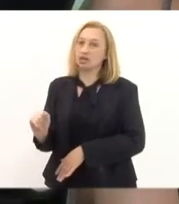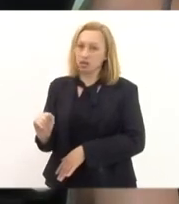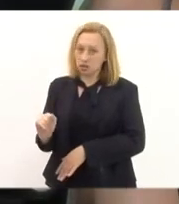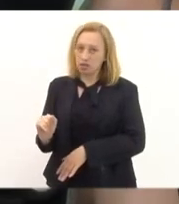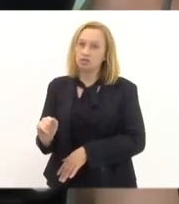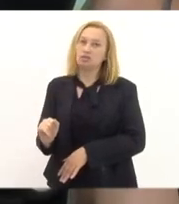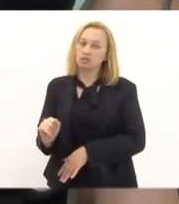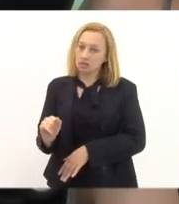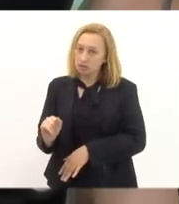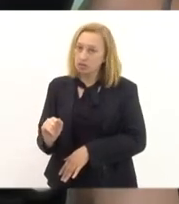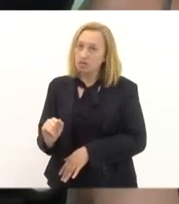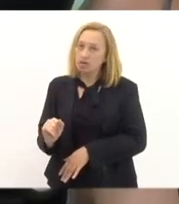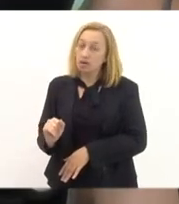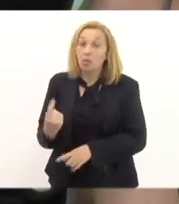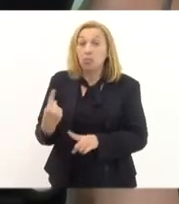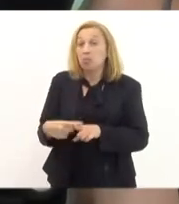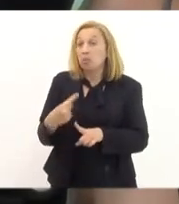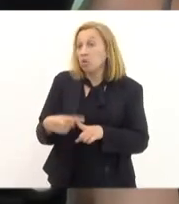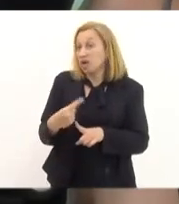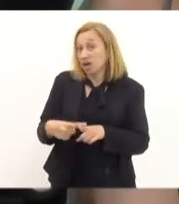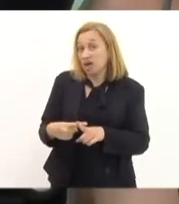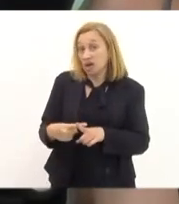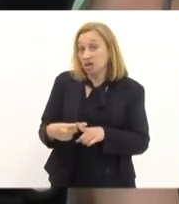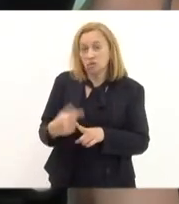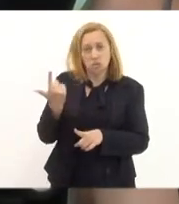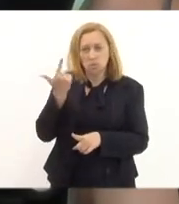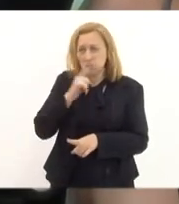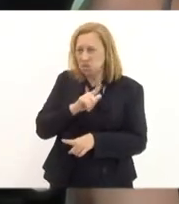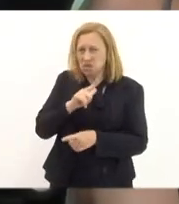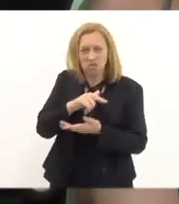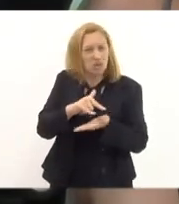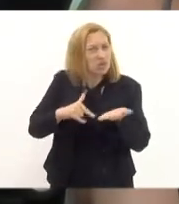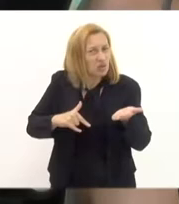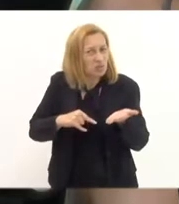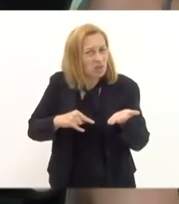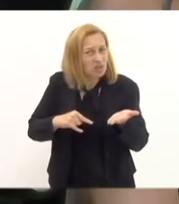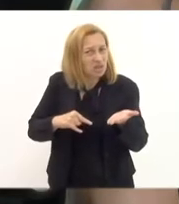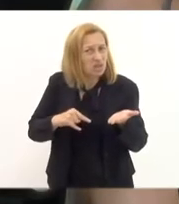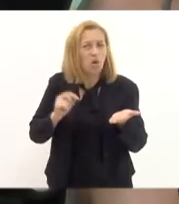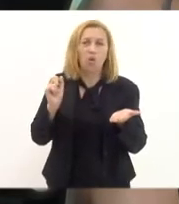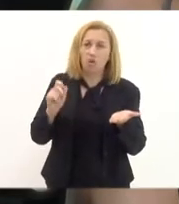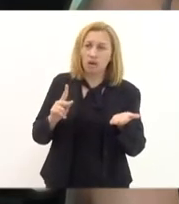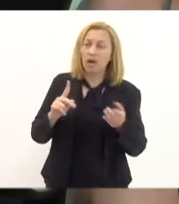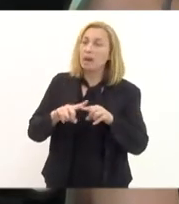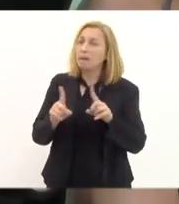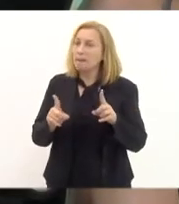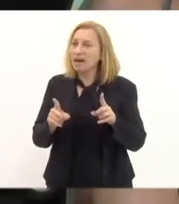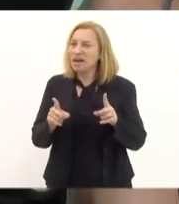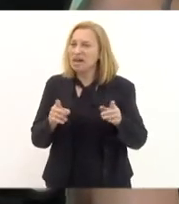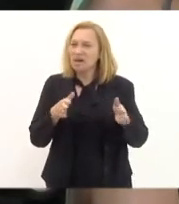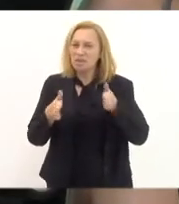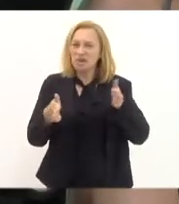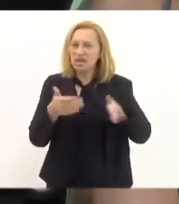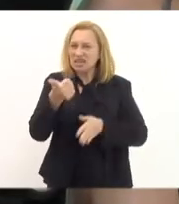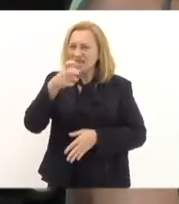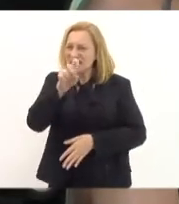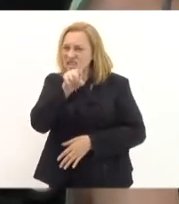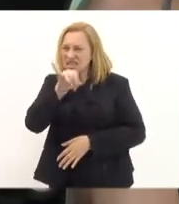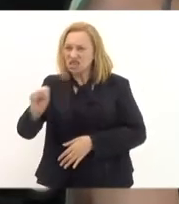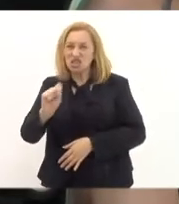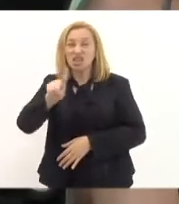excelência porque painho não tá conseguindo a documentação etc porque dá prazo de quinze dias